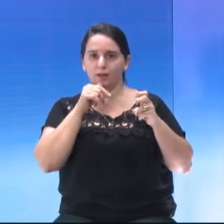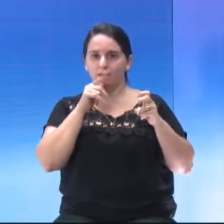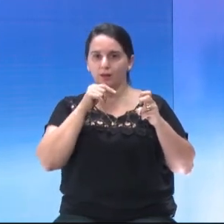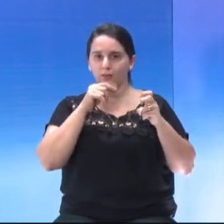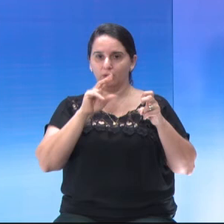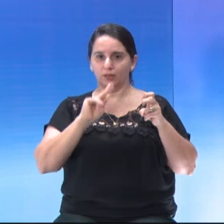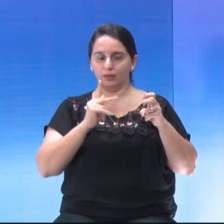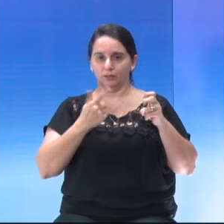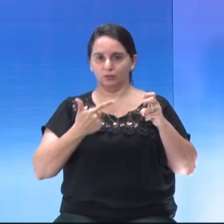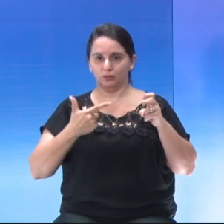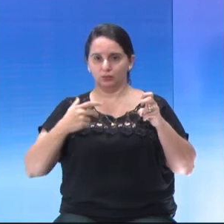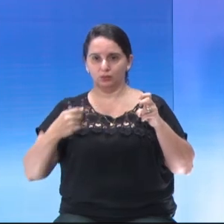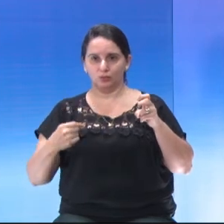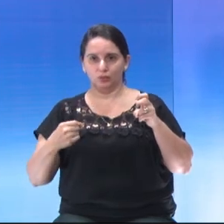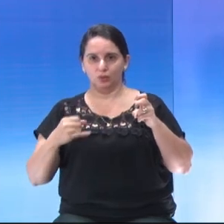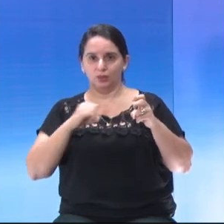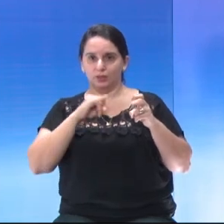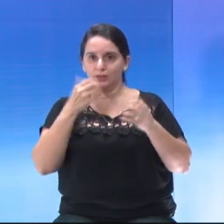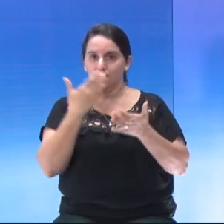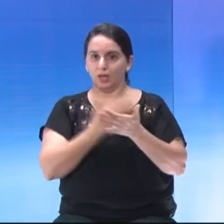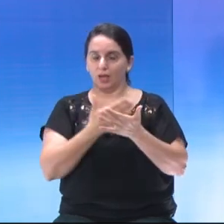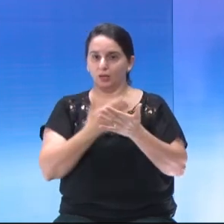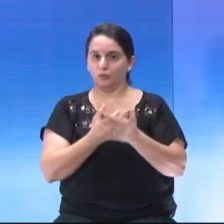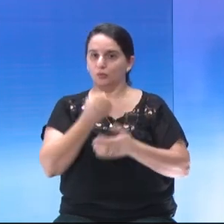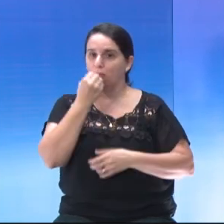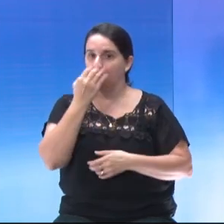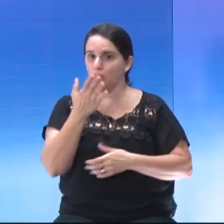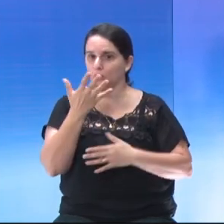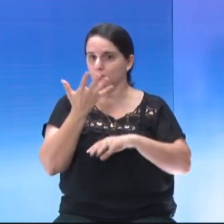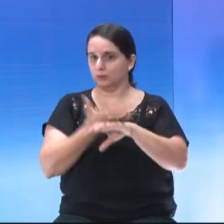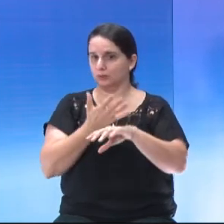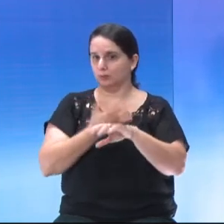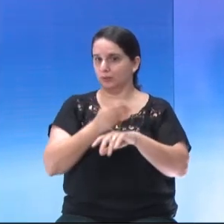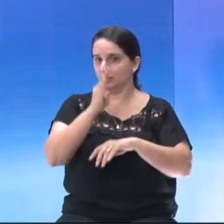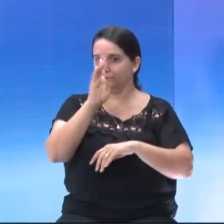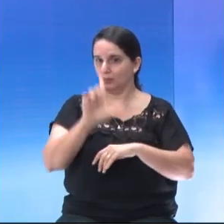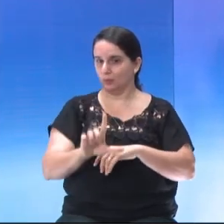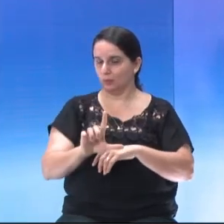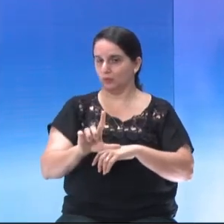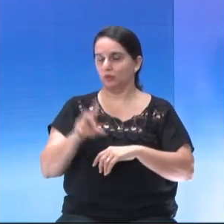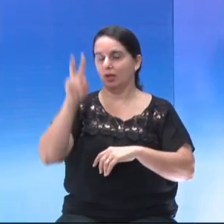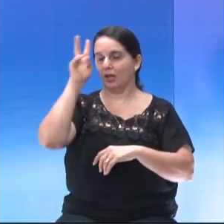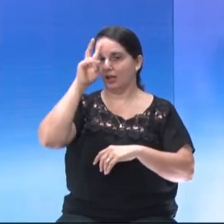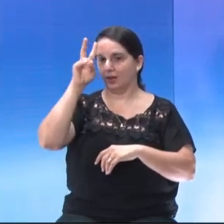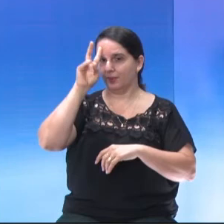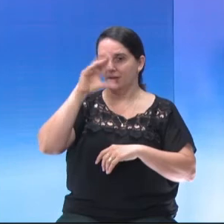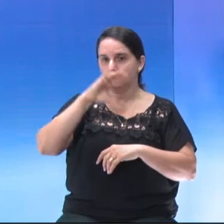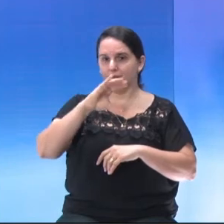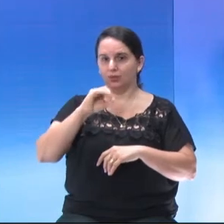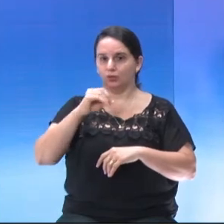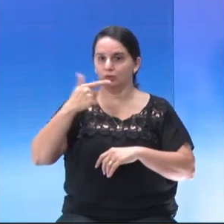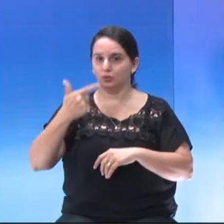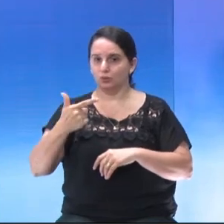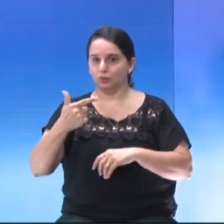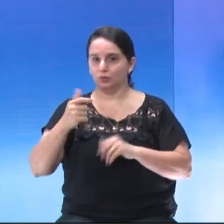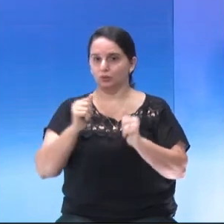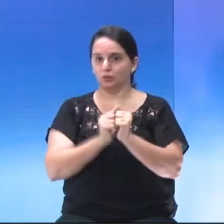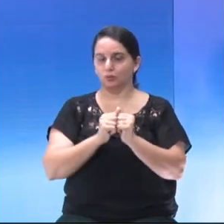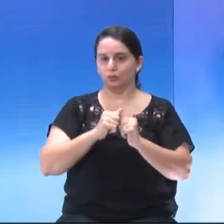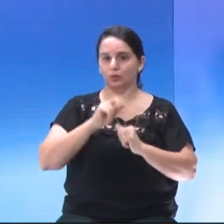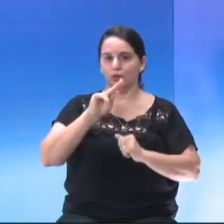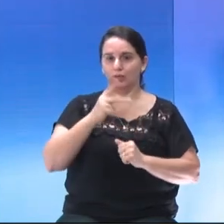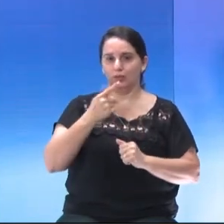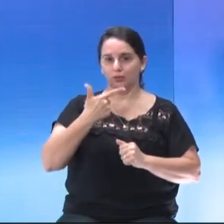CO2 e a água. E se você foi um bom aluno de biologia, você vai entender, vai lembrar que o CO2 e a